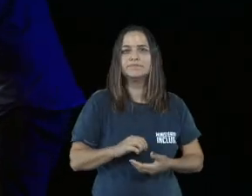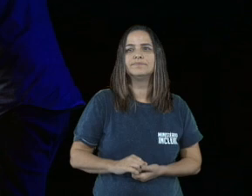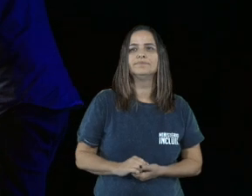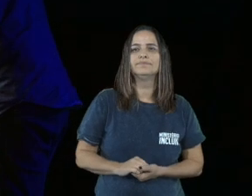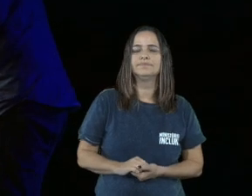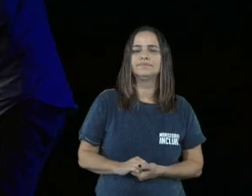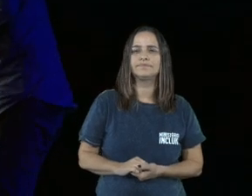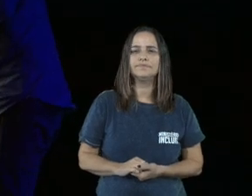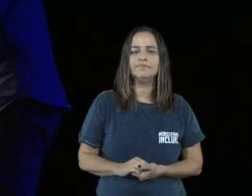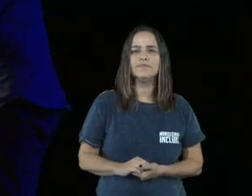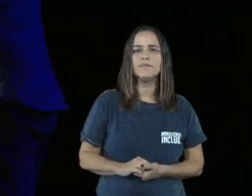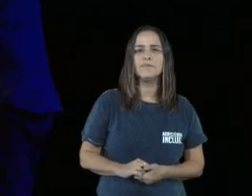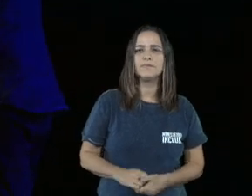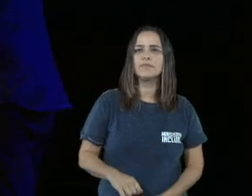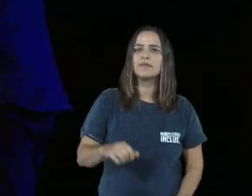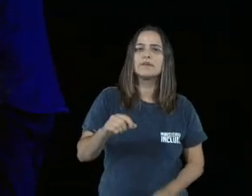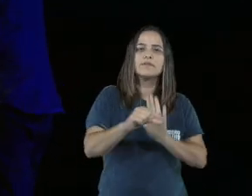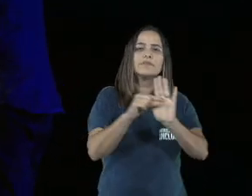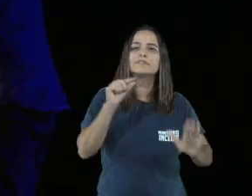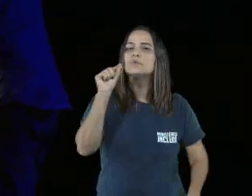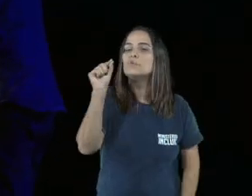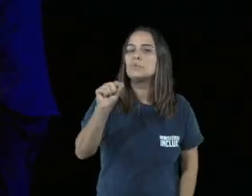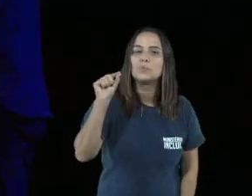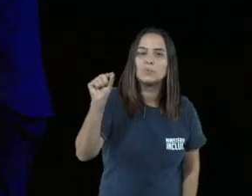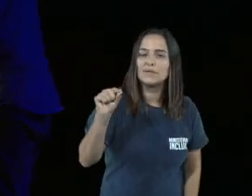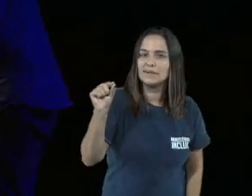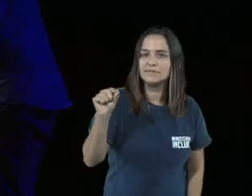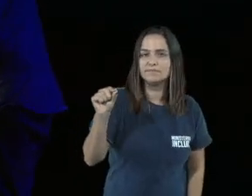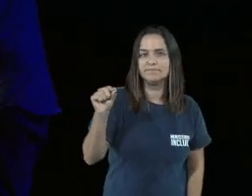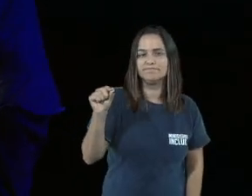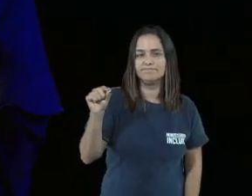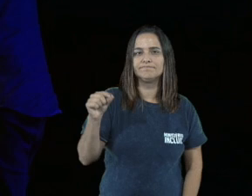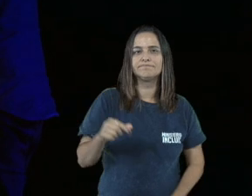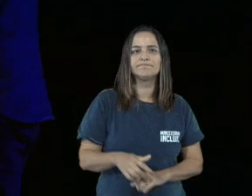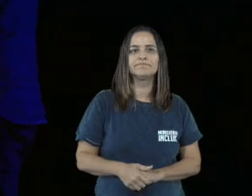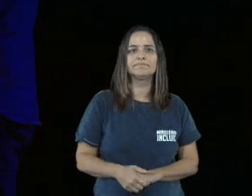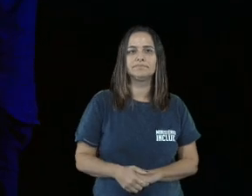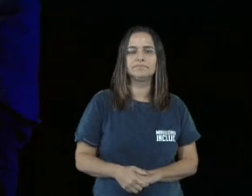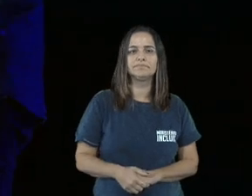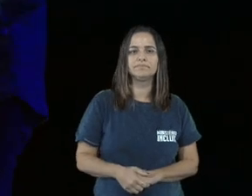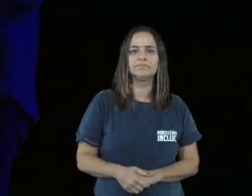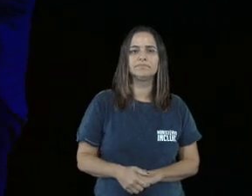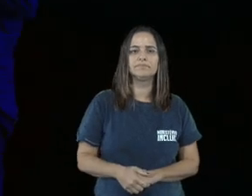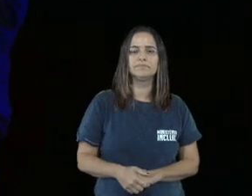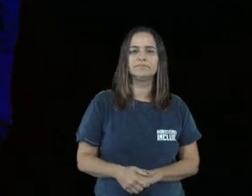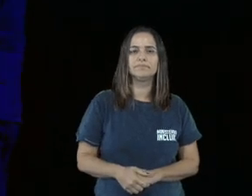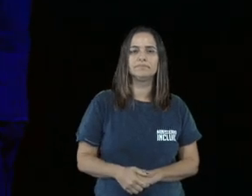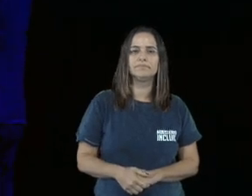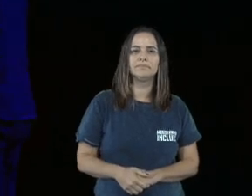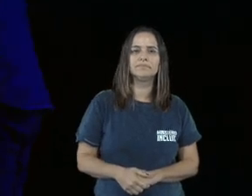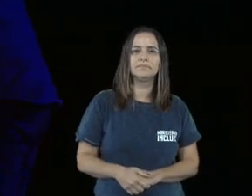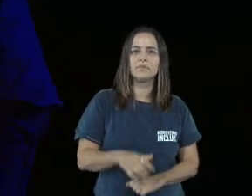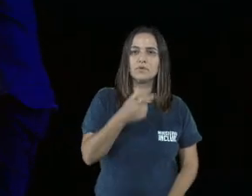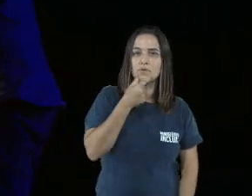por causa desse filisteu teu servo irá e lutará com ele E olha que